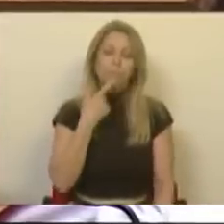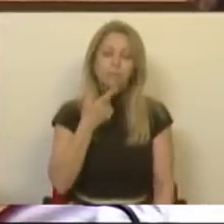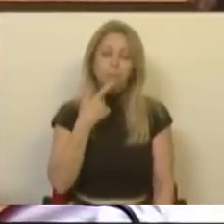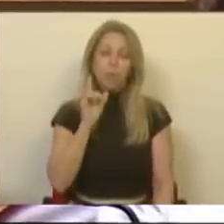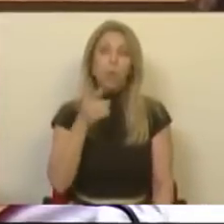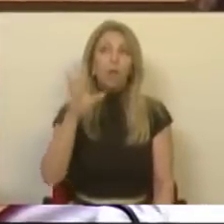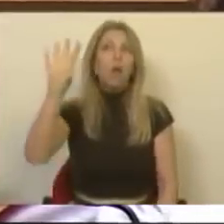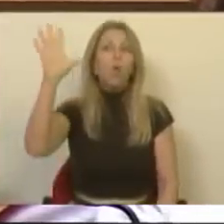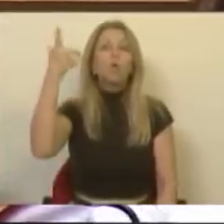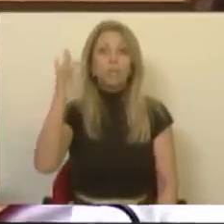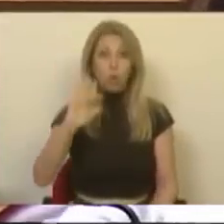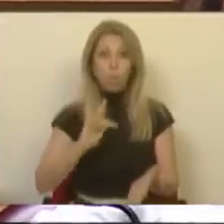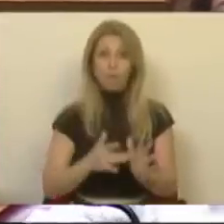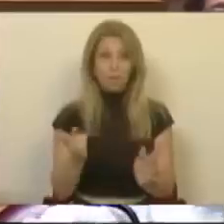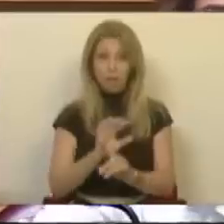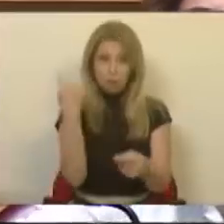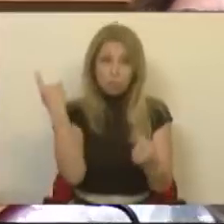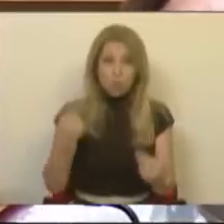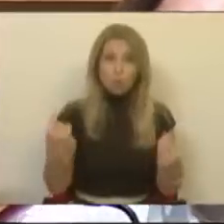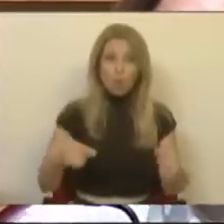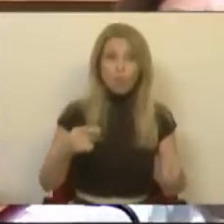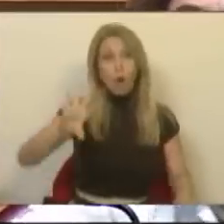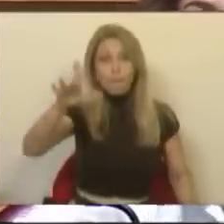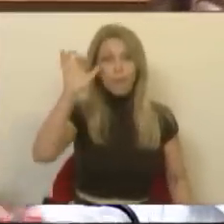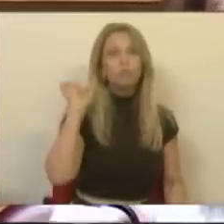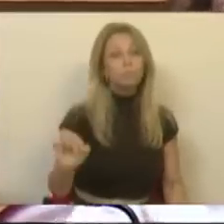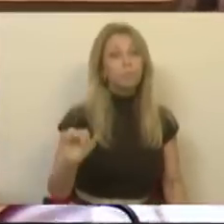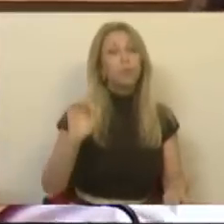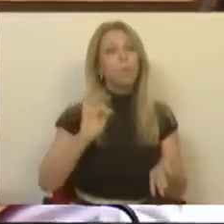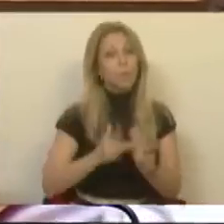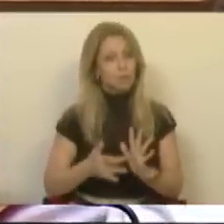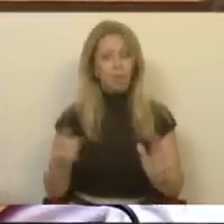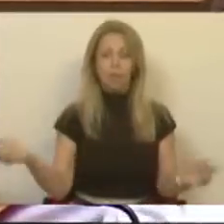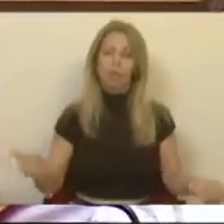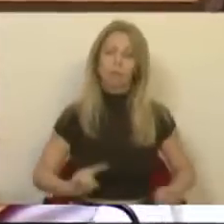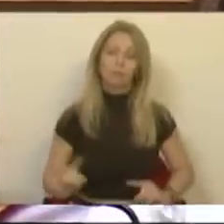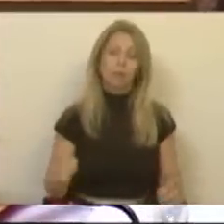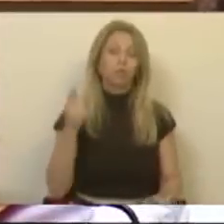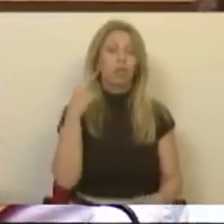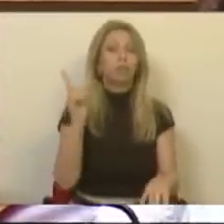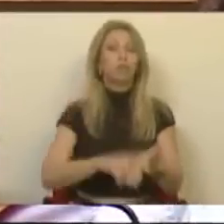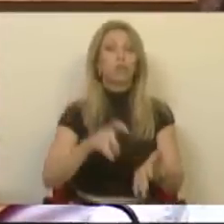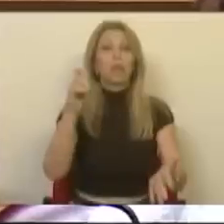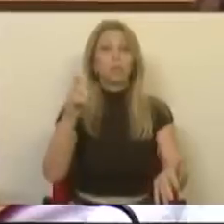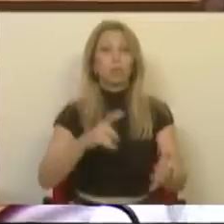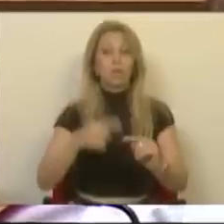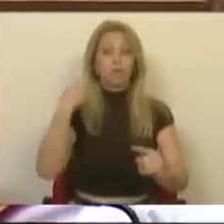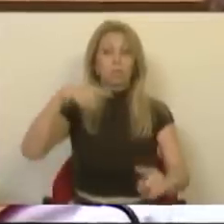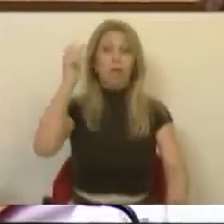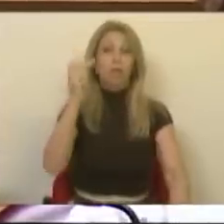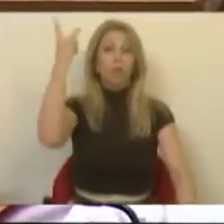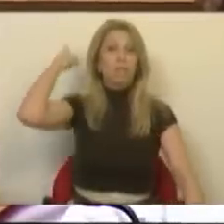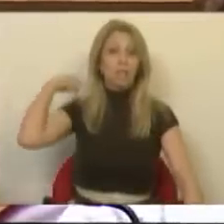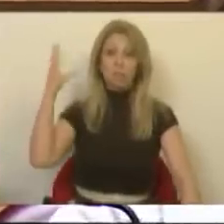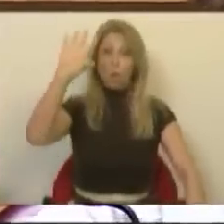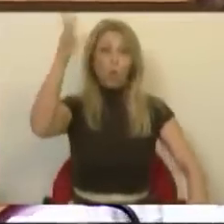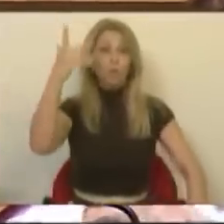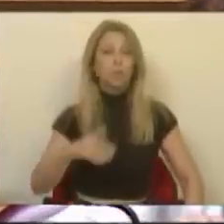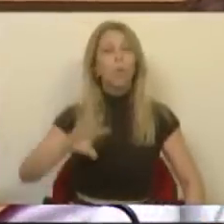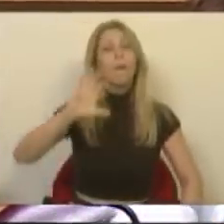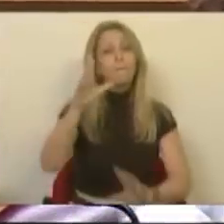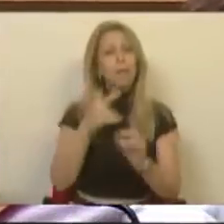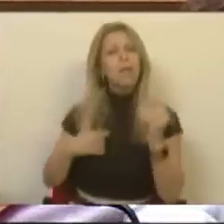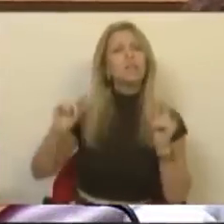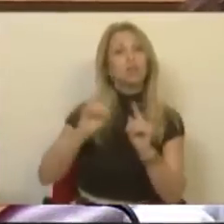brasileiro O que aconteceu no Brasil aconteceu nos Estados Unidos há dois anos acontece também em países à volta do mundo acontece